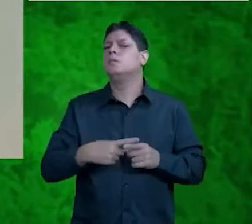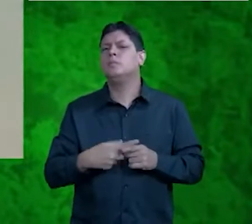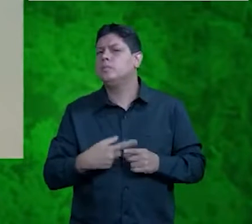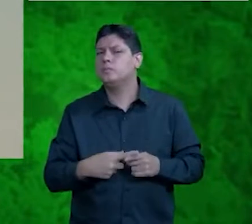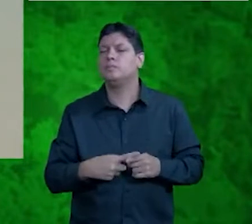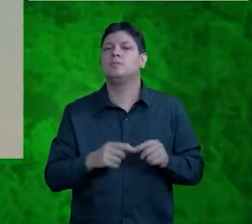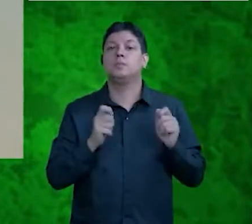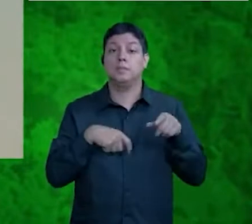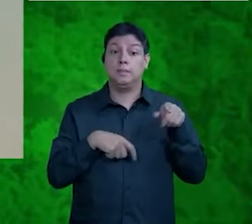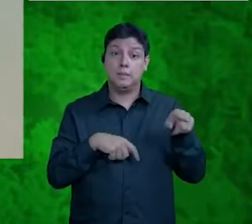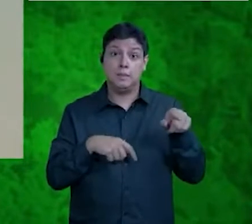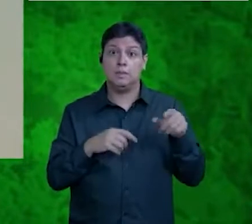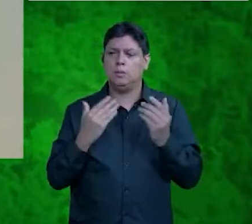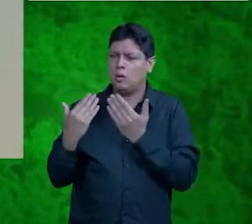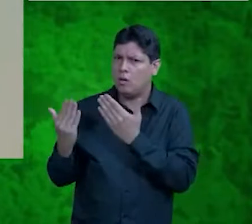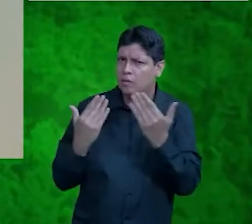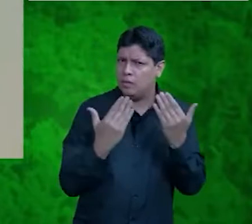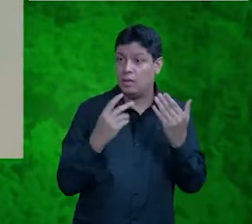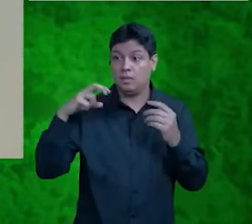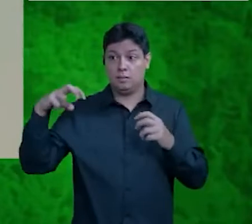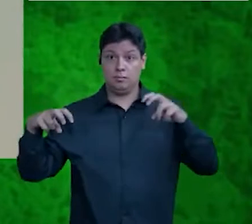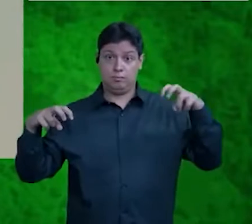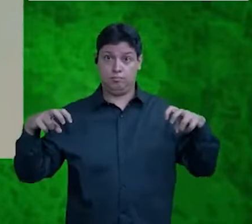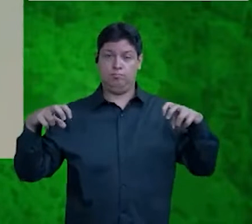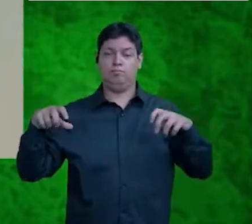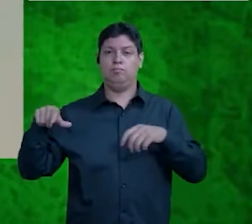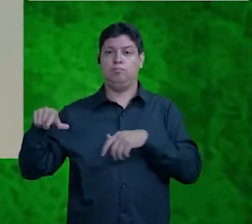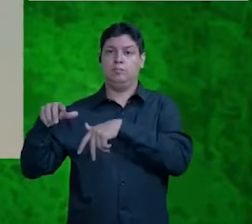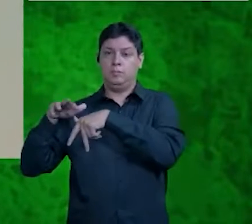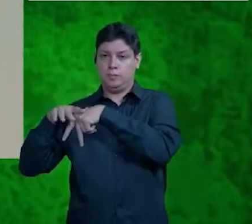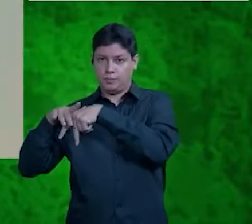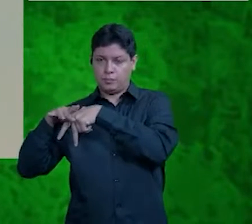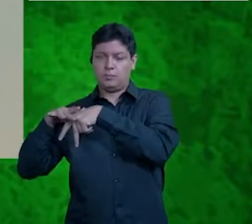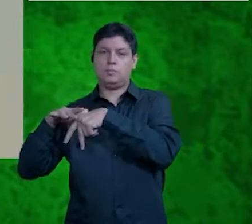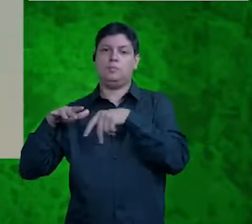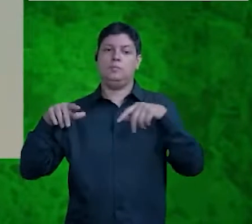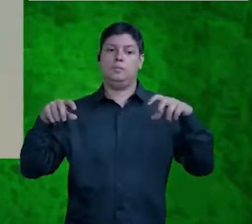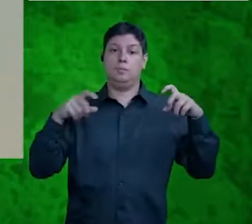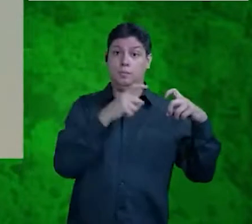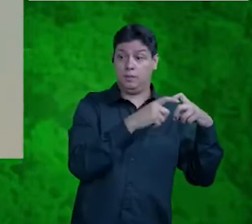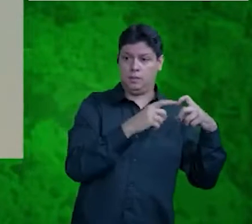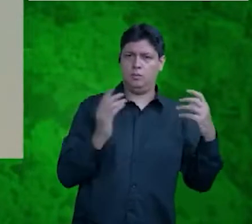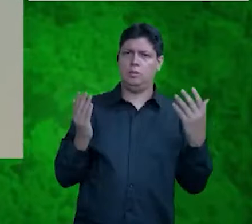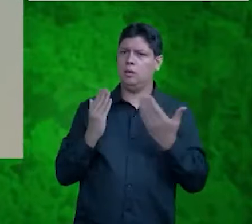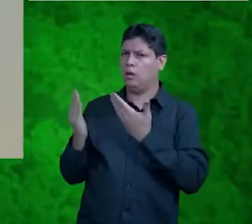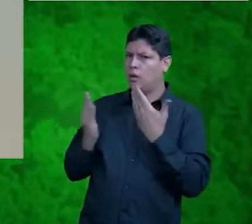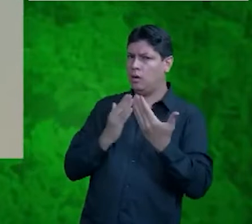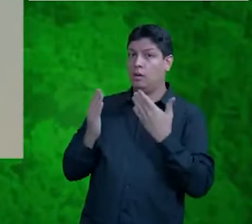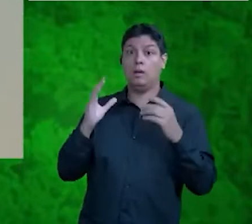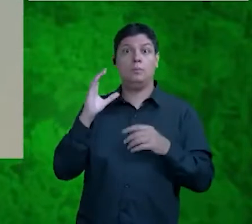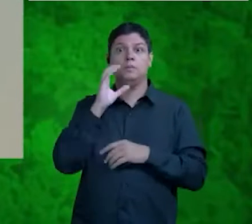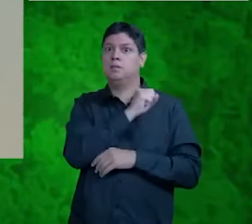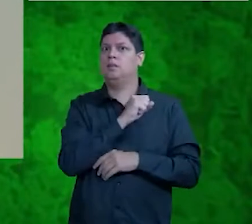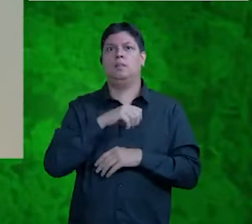médico converse com o seu paciente e atenda de forma mais rápida e lógico, se a pessoa